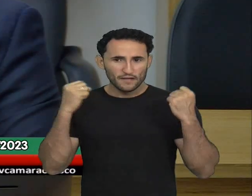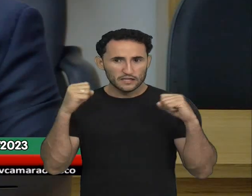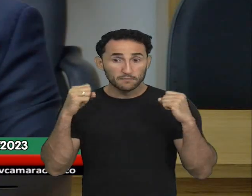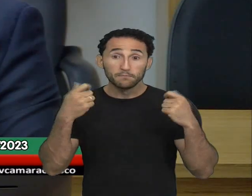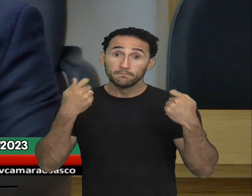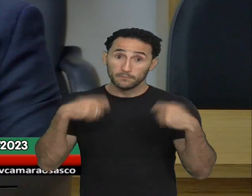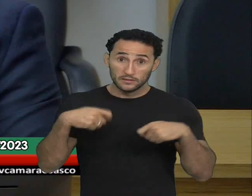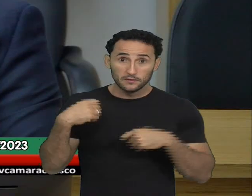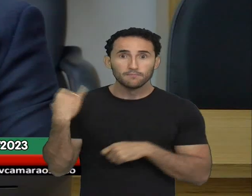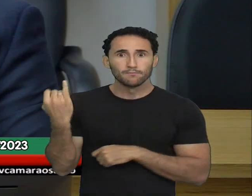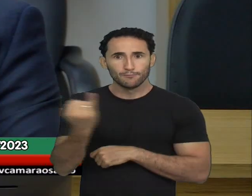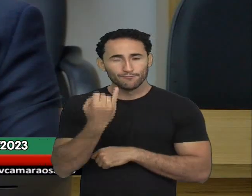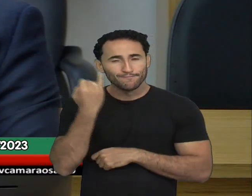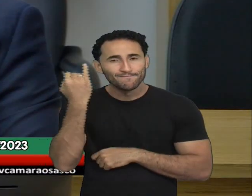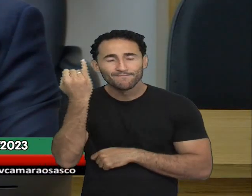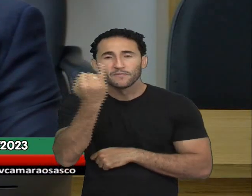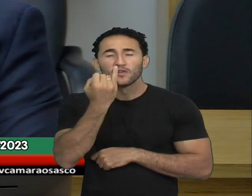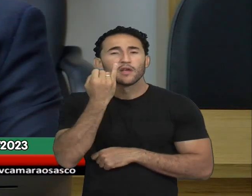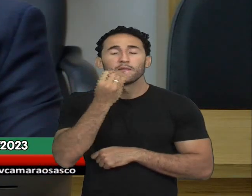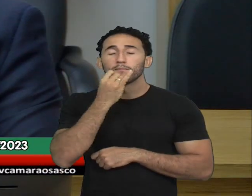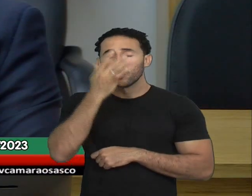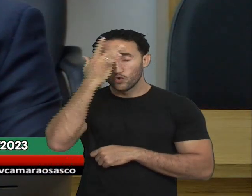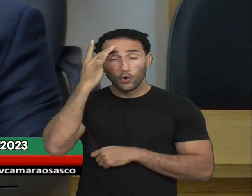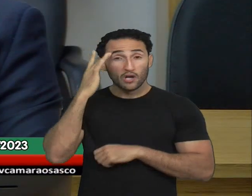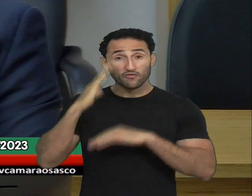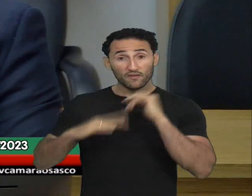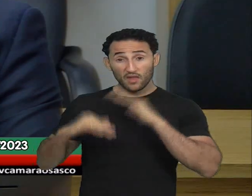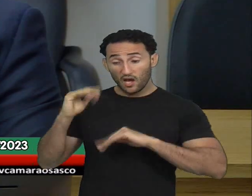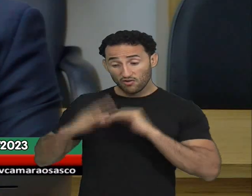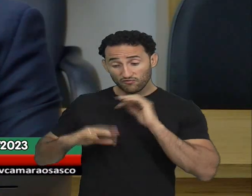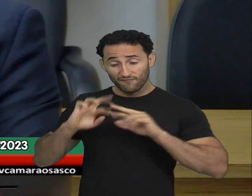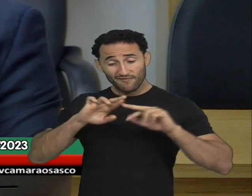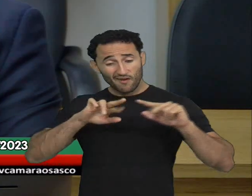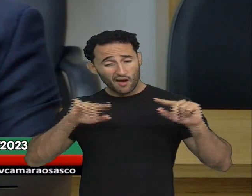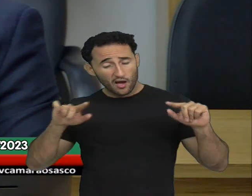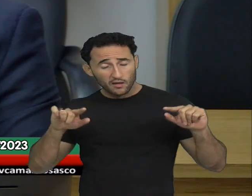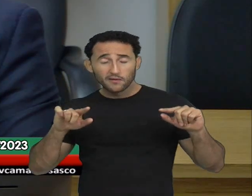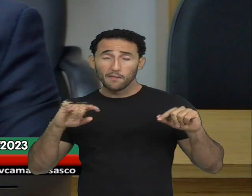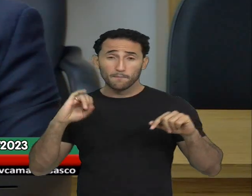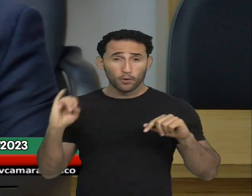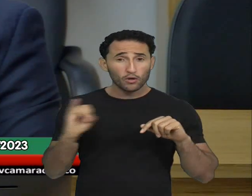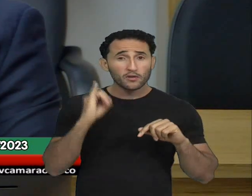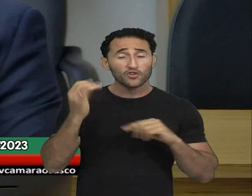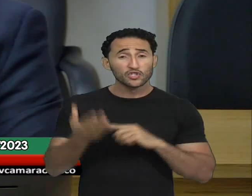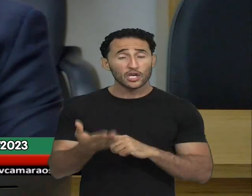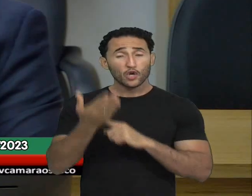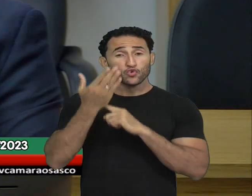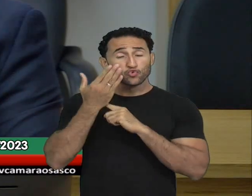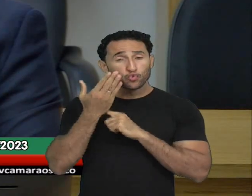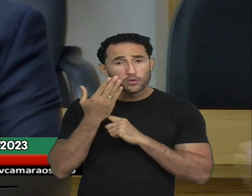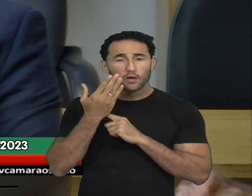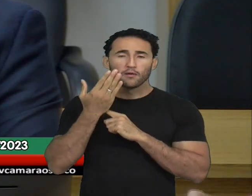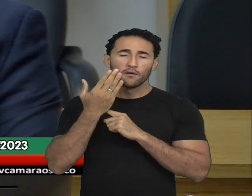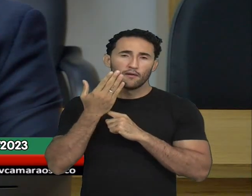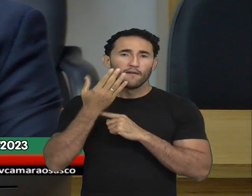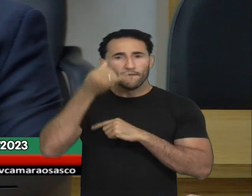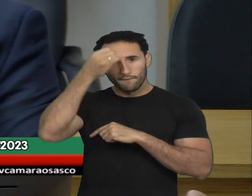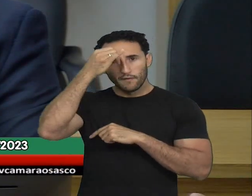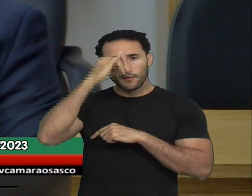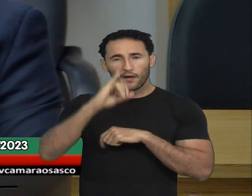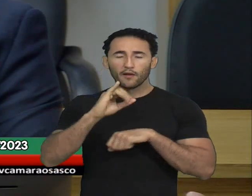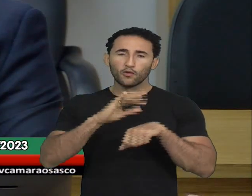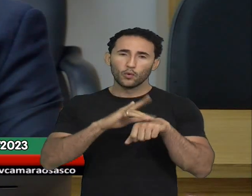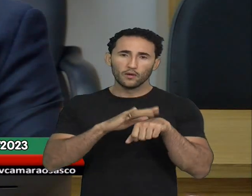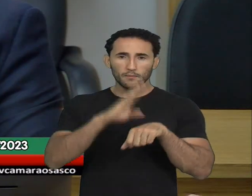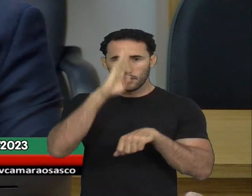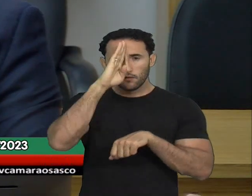exercitar. O exercício para o paciente é um fator protetor para o desenvolvimento da doença arterial